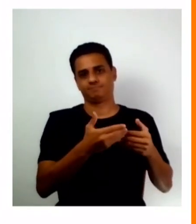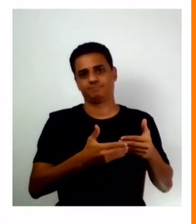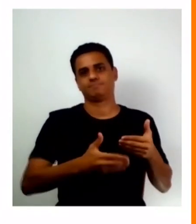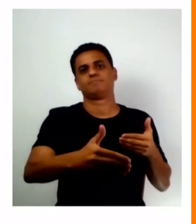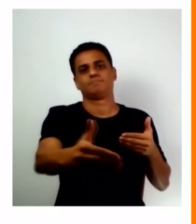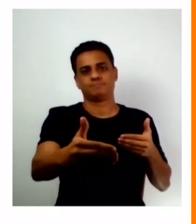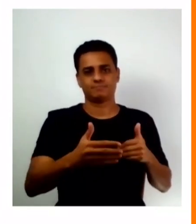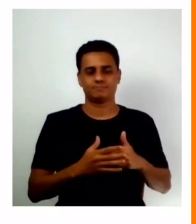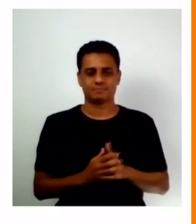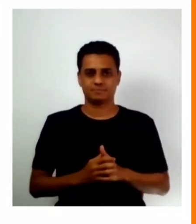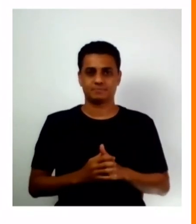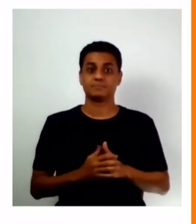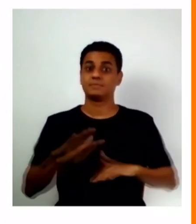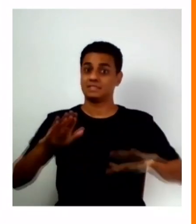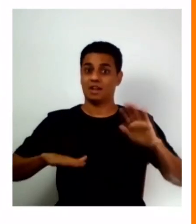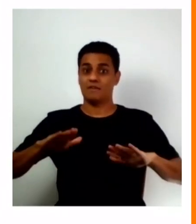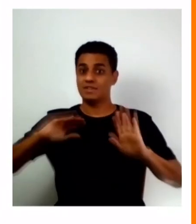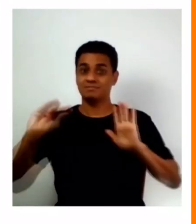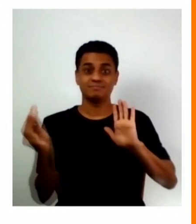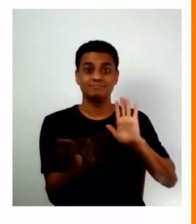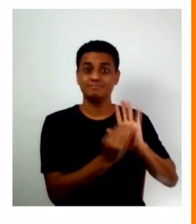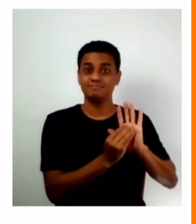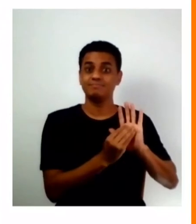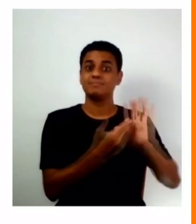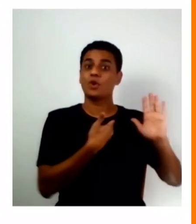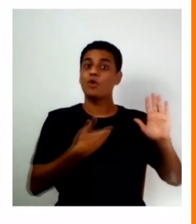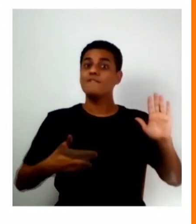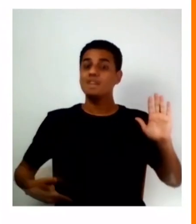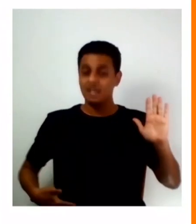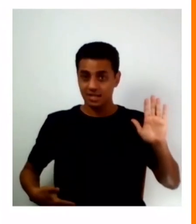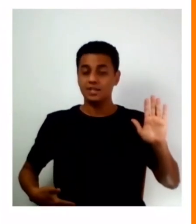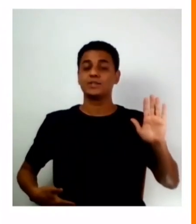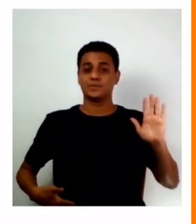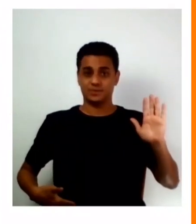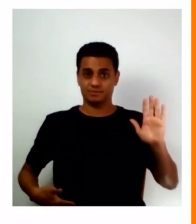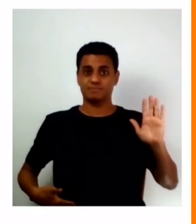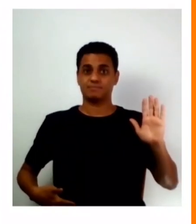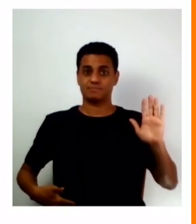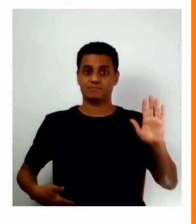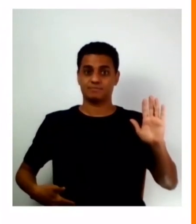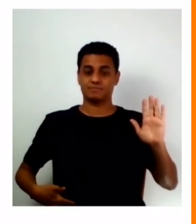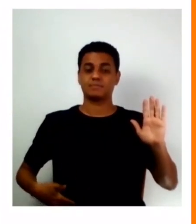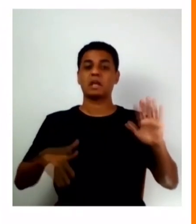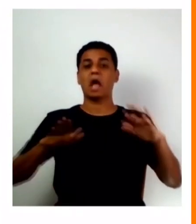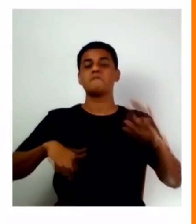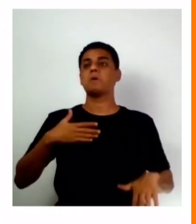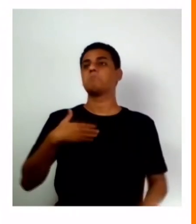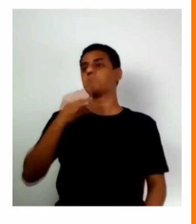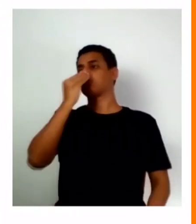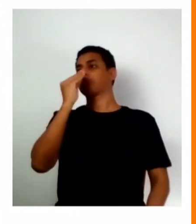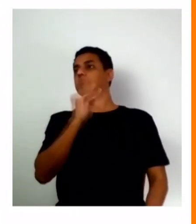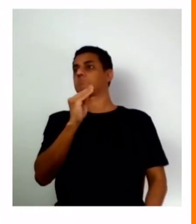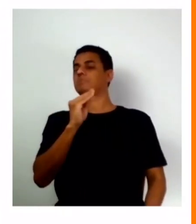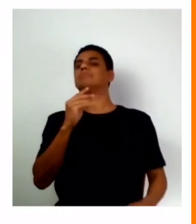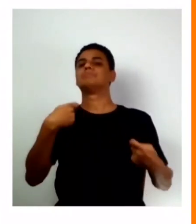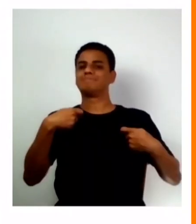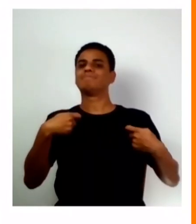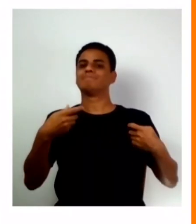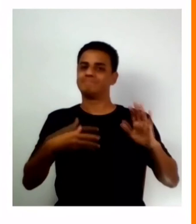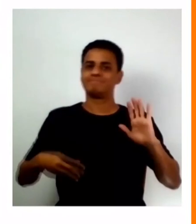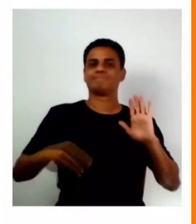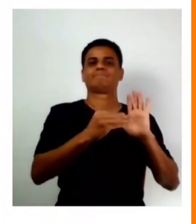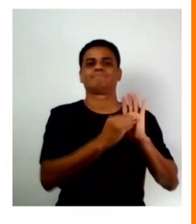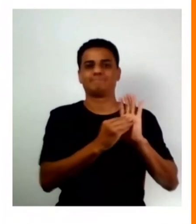na agenda de muitos governos que vivem ajenos a isto, mas sim na agenda dos